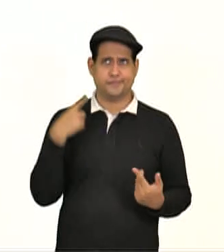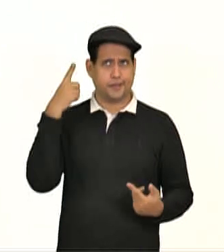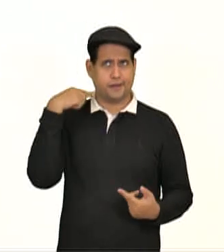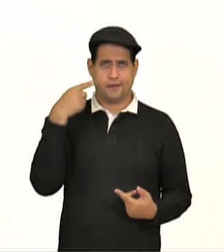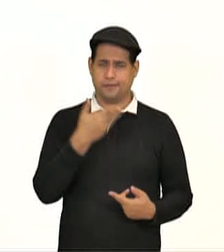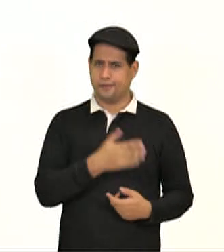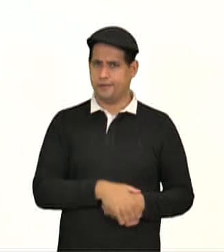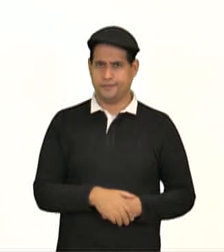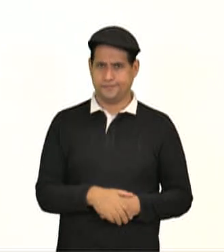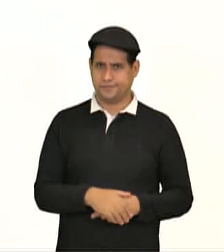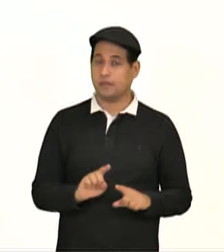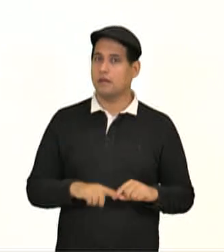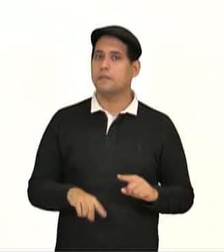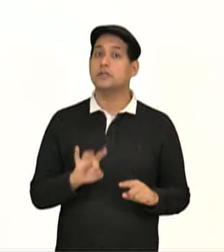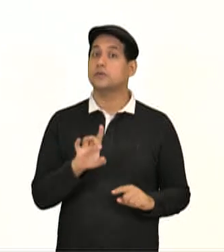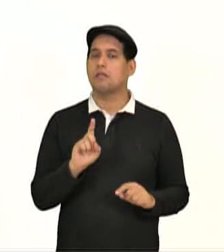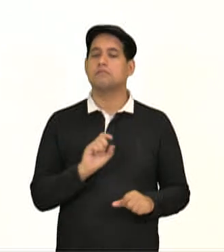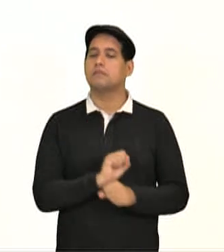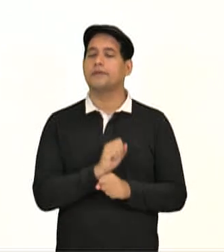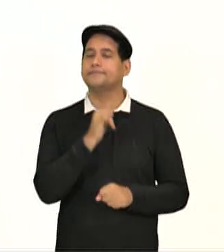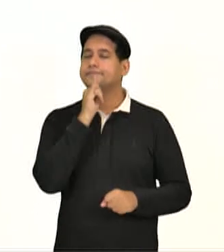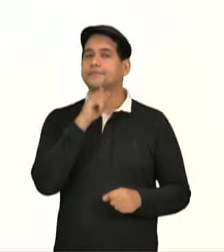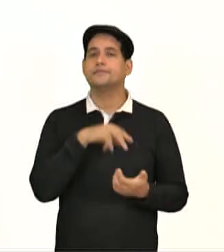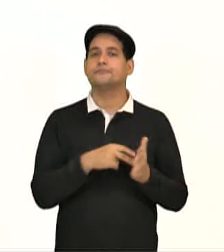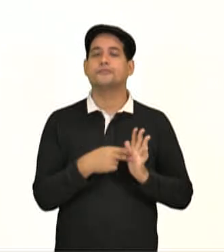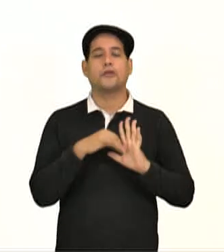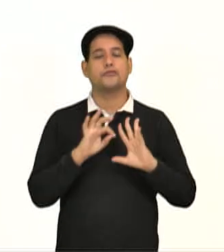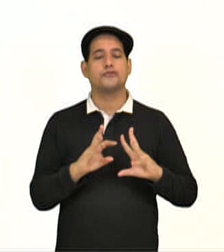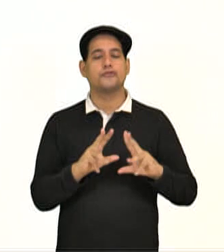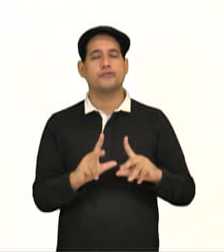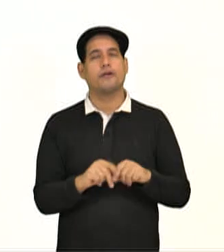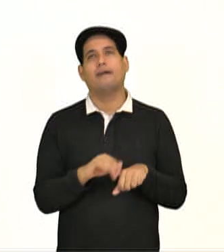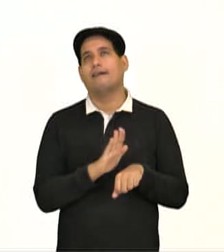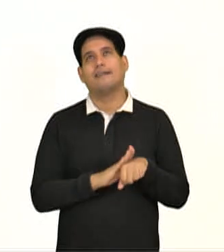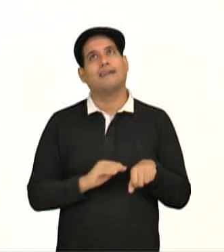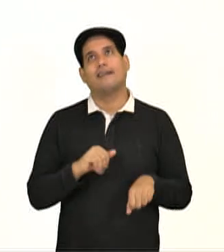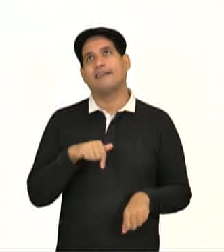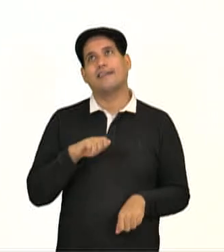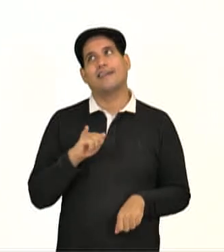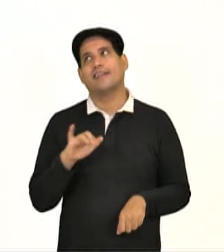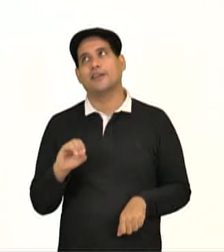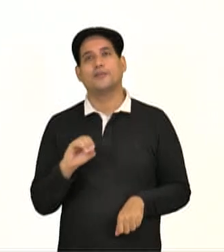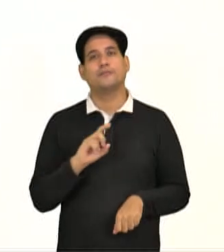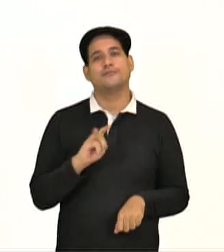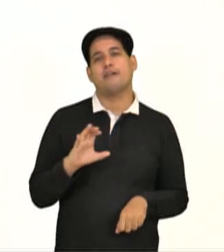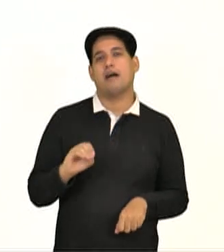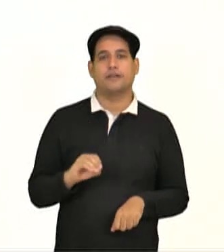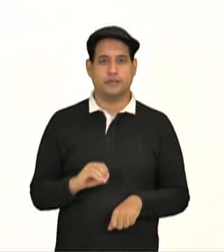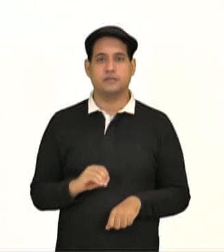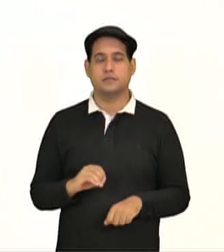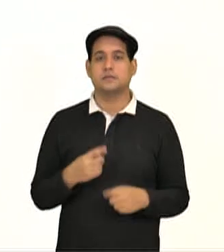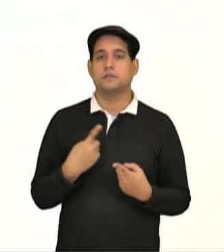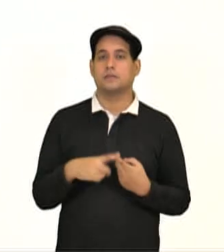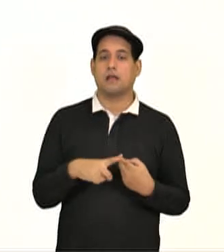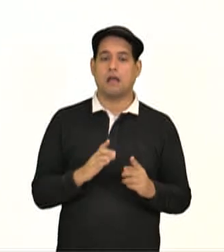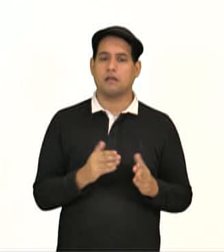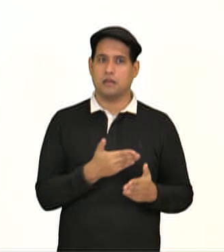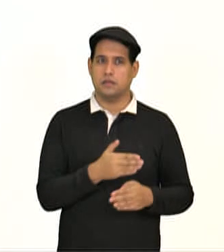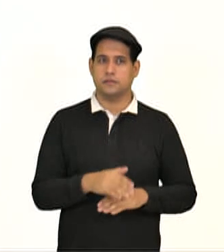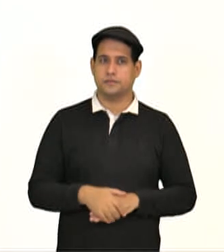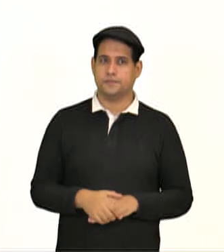louca. Então, só não espere que seja todo querido diário. Isso, querido diário,